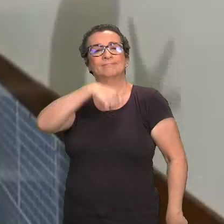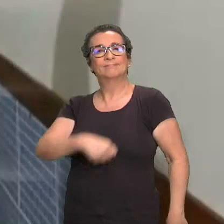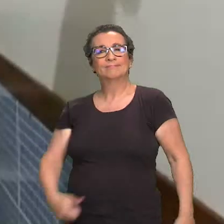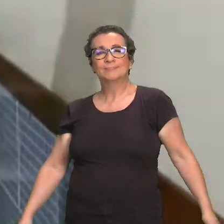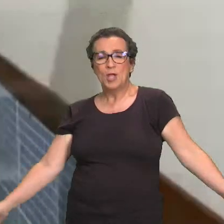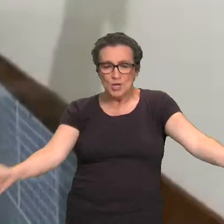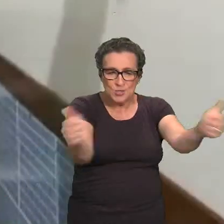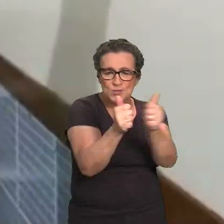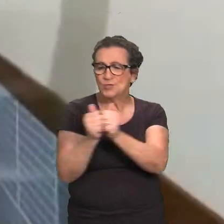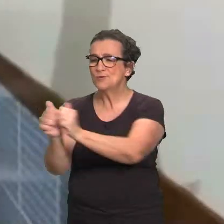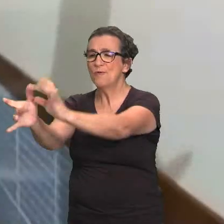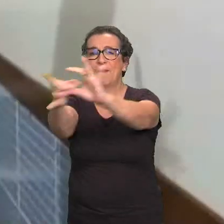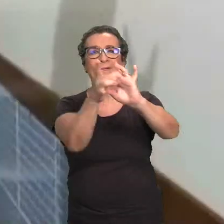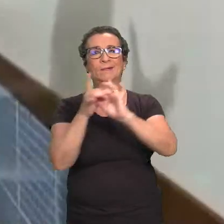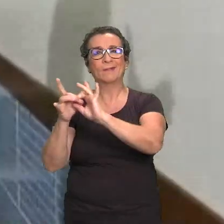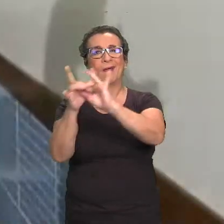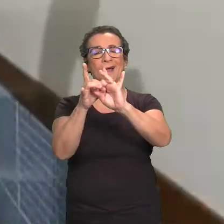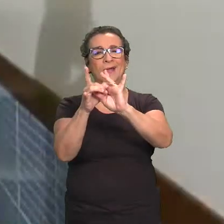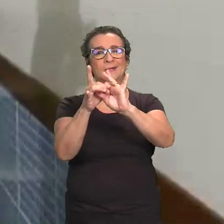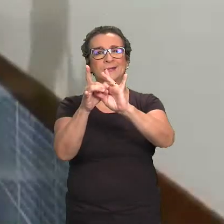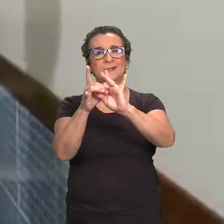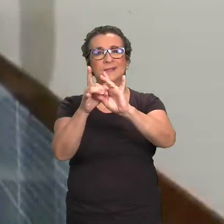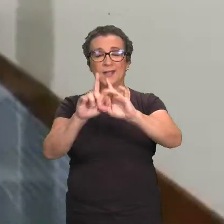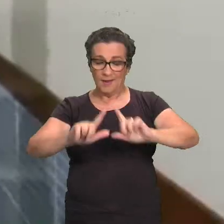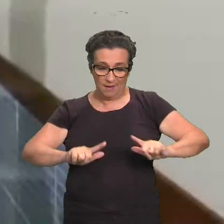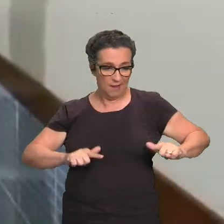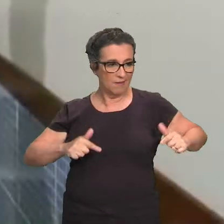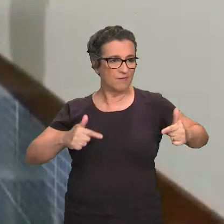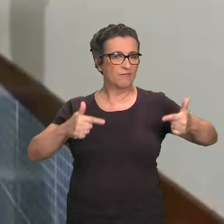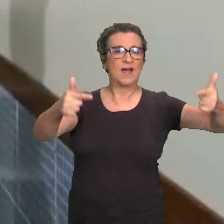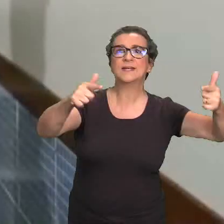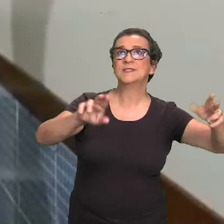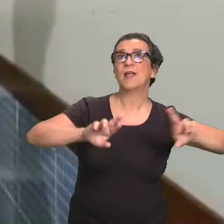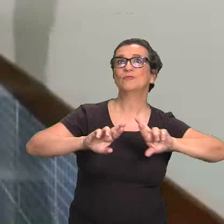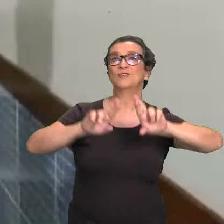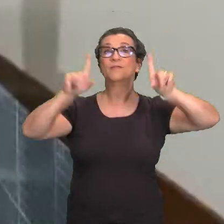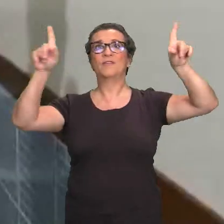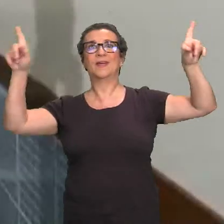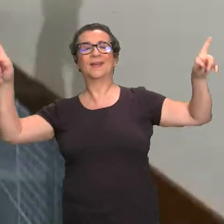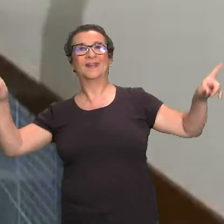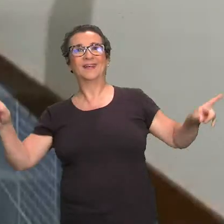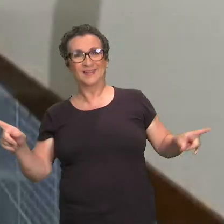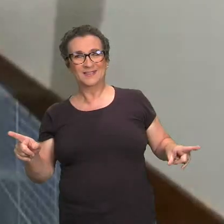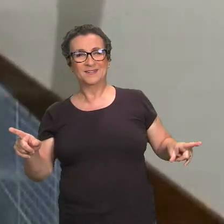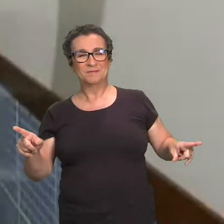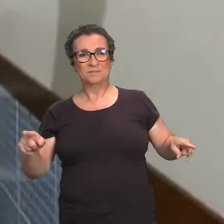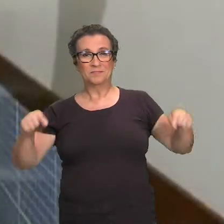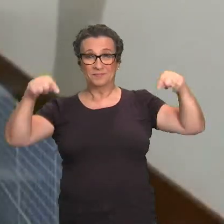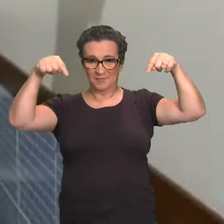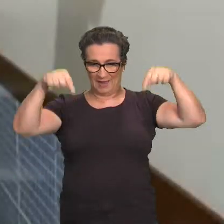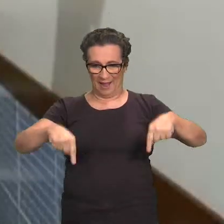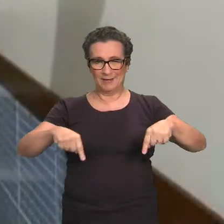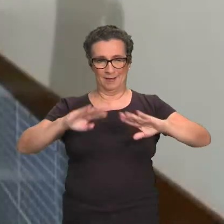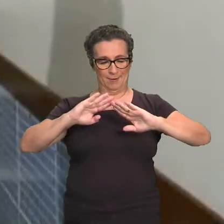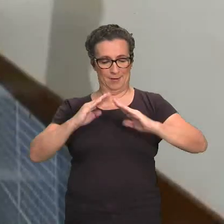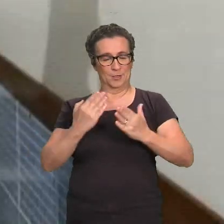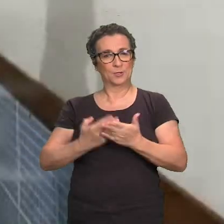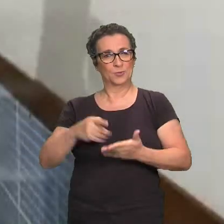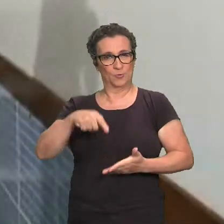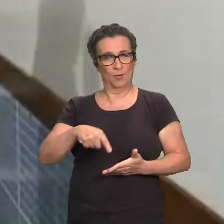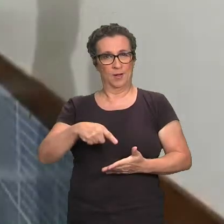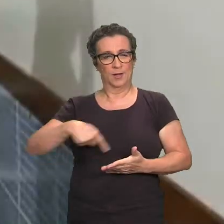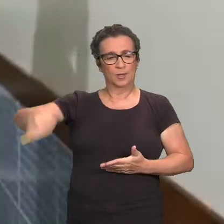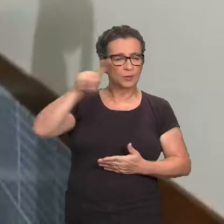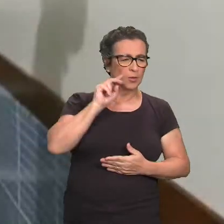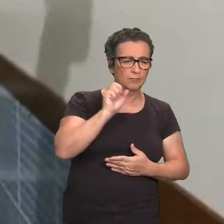juntar-se com outros e fazer de outro modo. Aqui no EDI Rubem Braga, olhamos